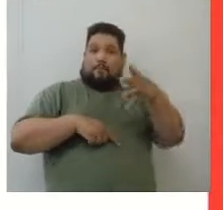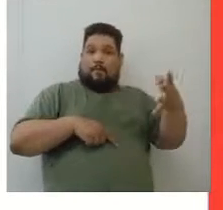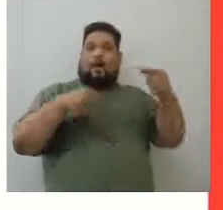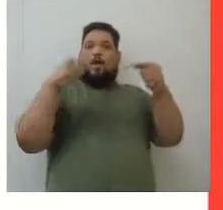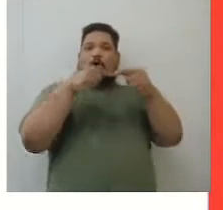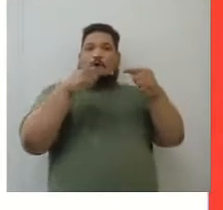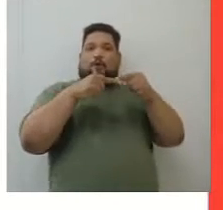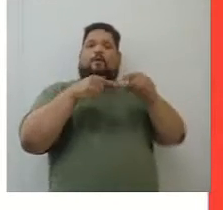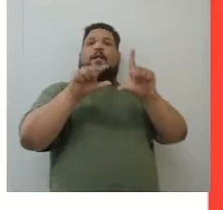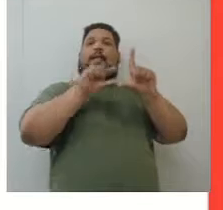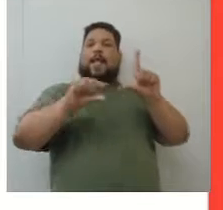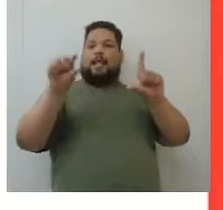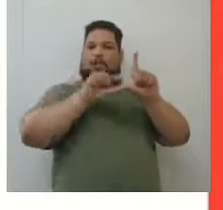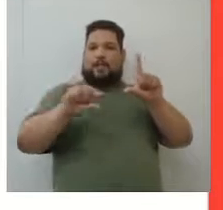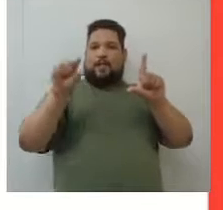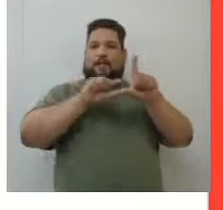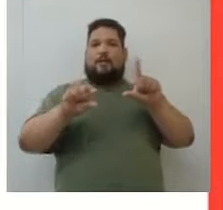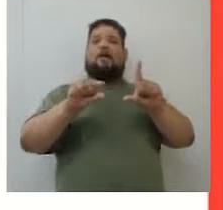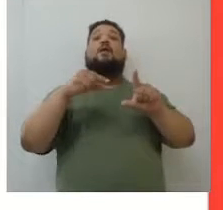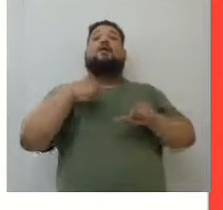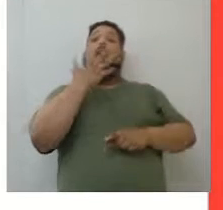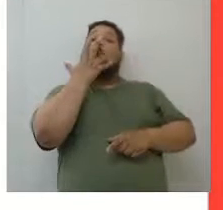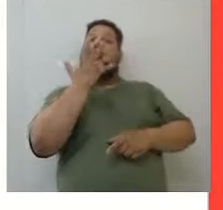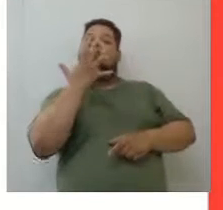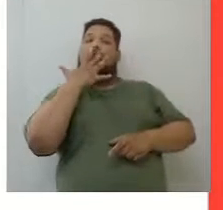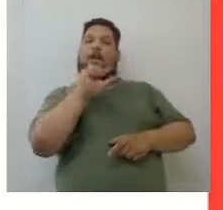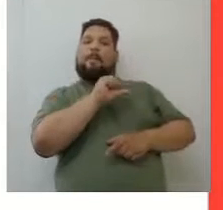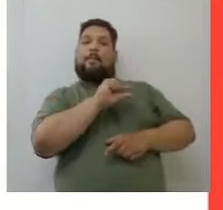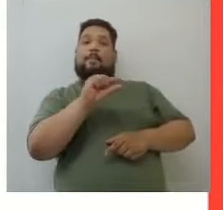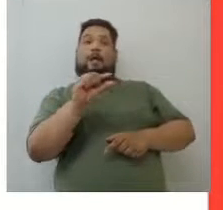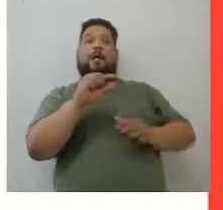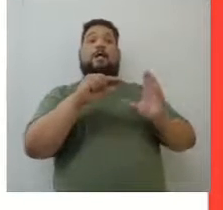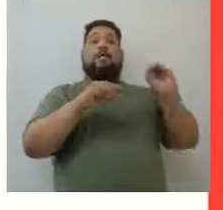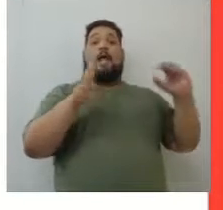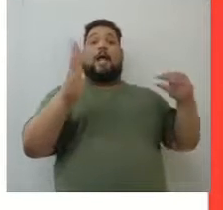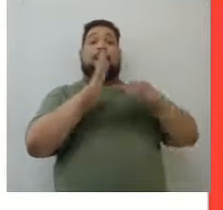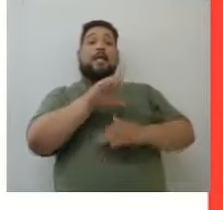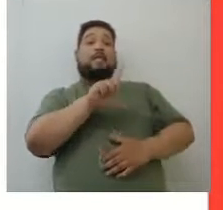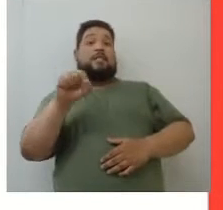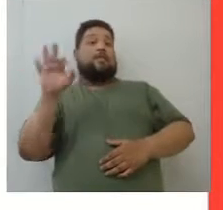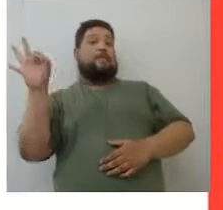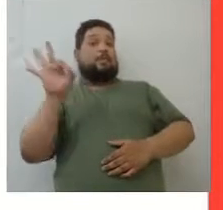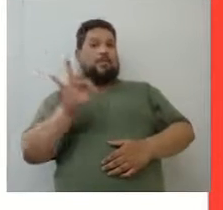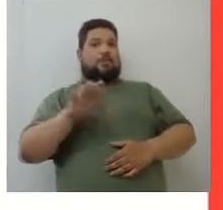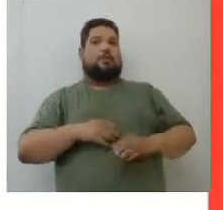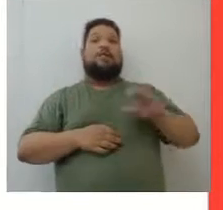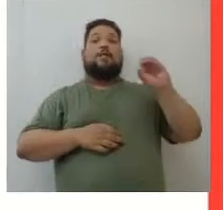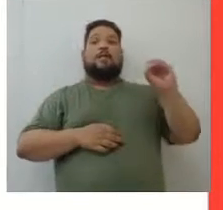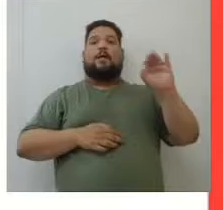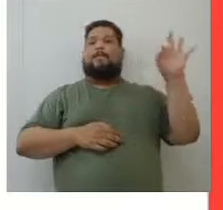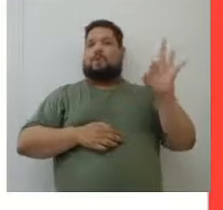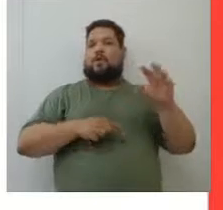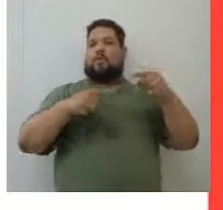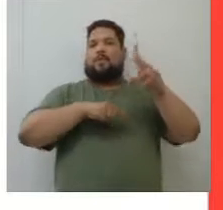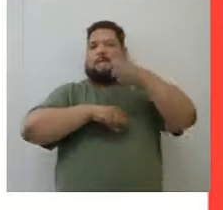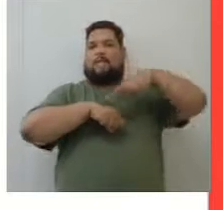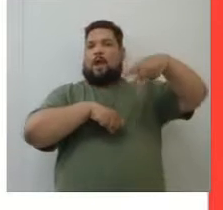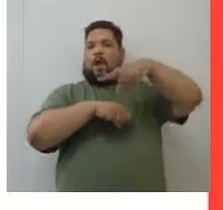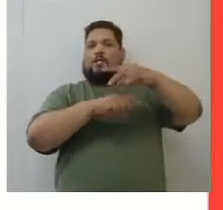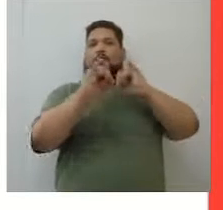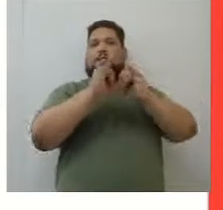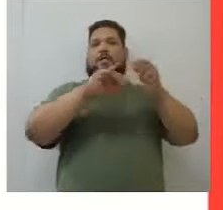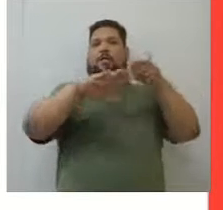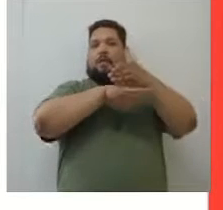vai estar de 100% de cores, na paletinha de cores lá, vai estar de 100% a 0. Tá? Então 0% a gente vai ver os países que não têm